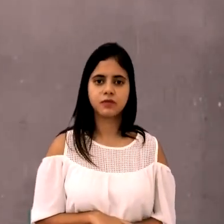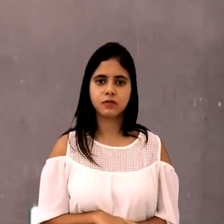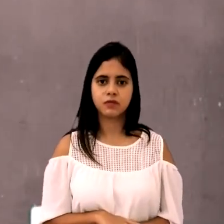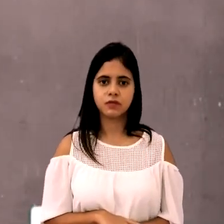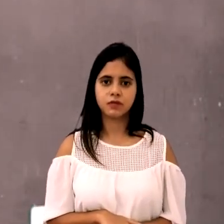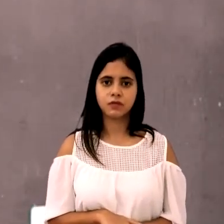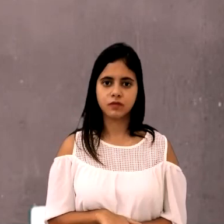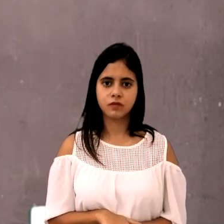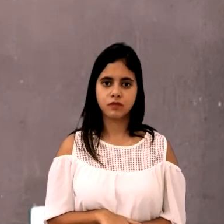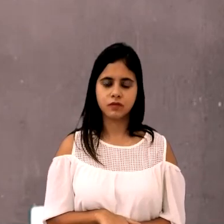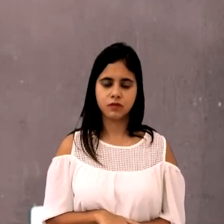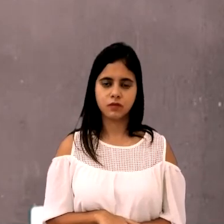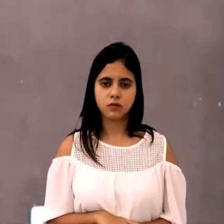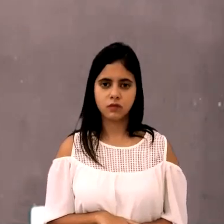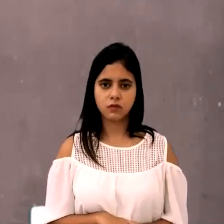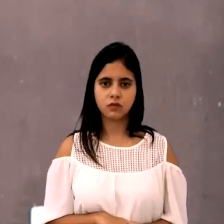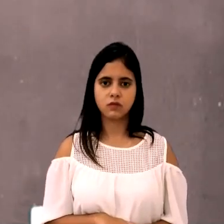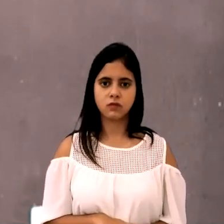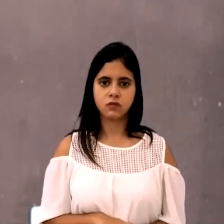pensar.